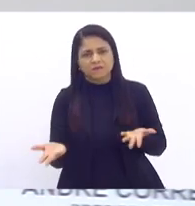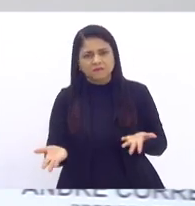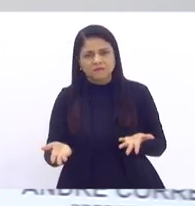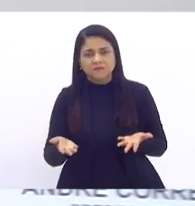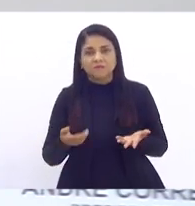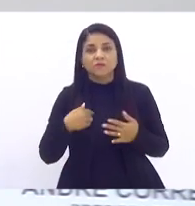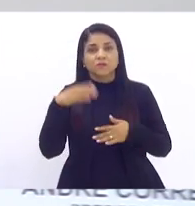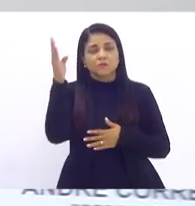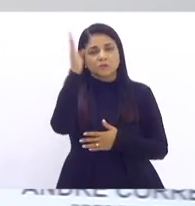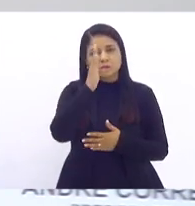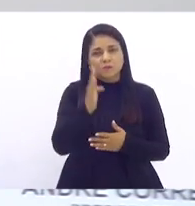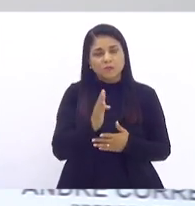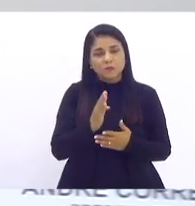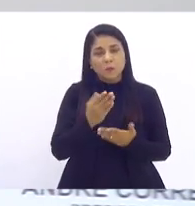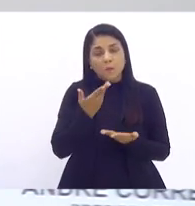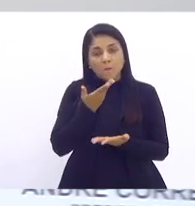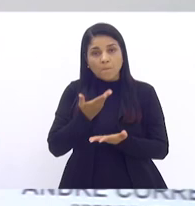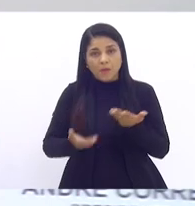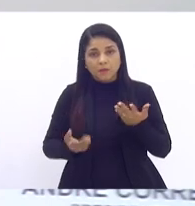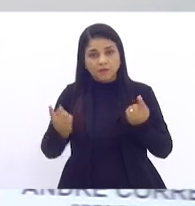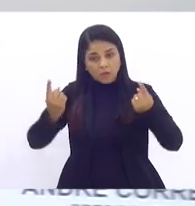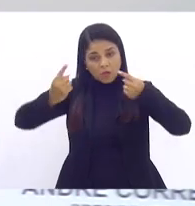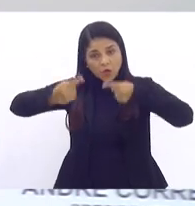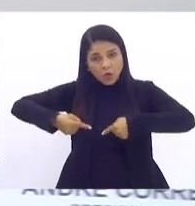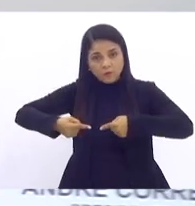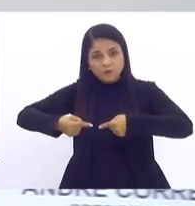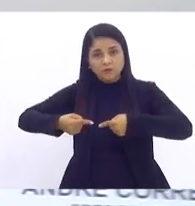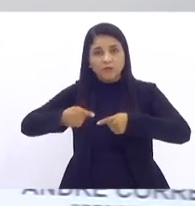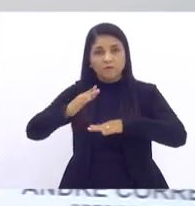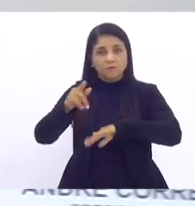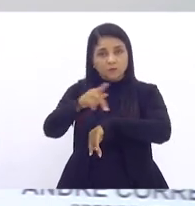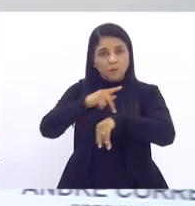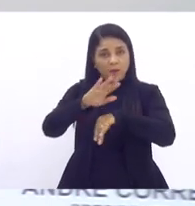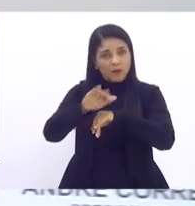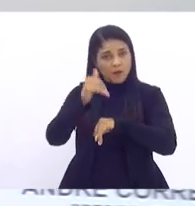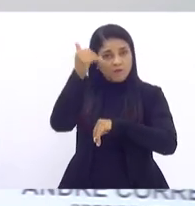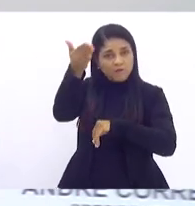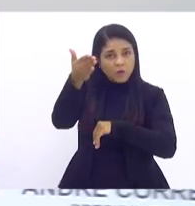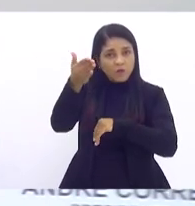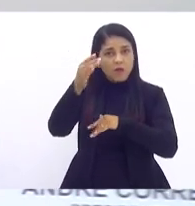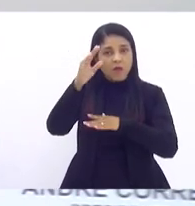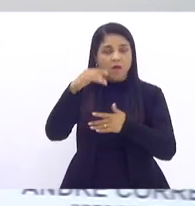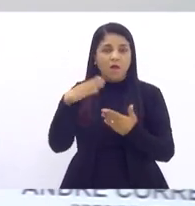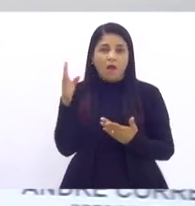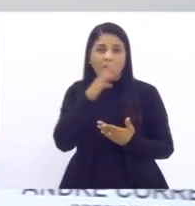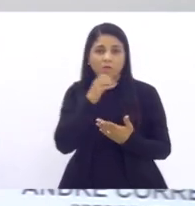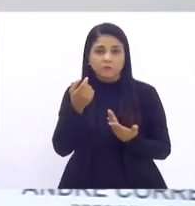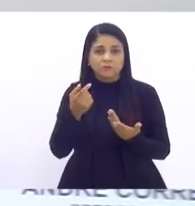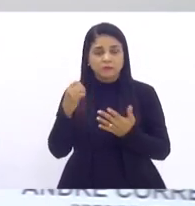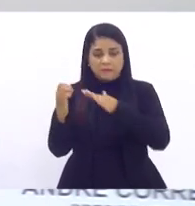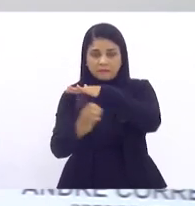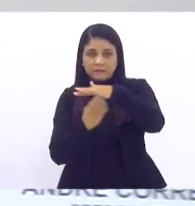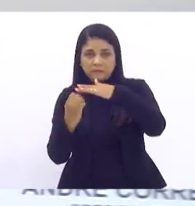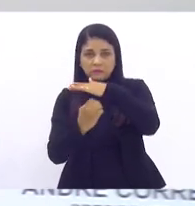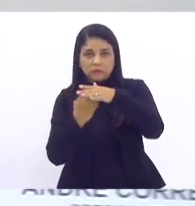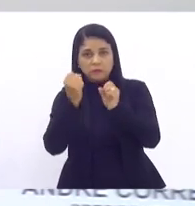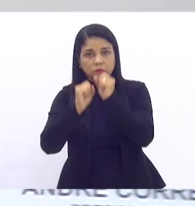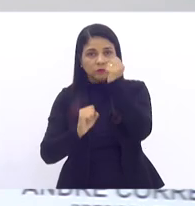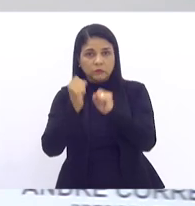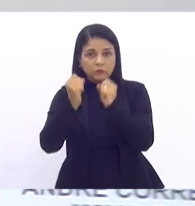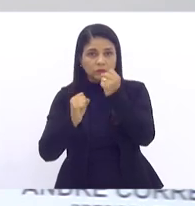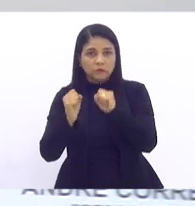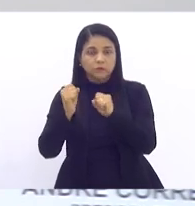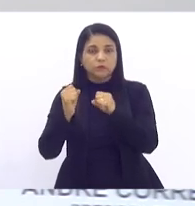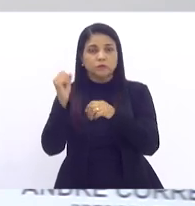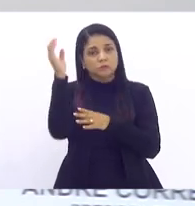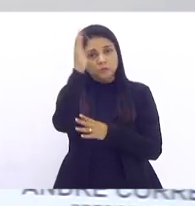tá perdendo a competitividade internacional de forma muito rápida né a indústria Nacional a 50 anos atrás